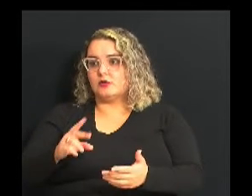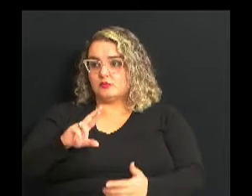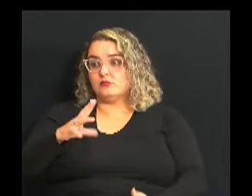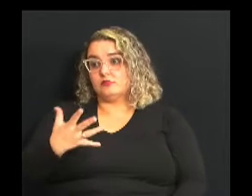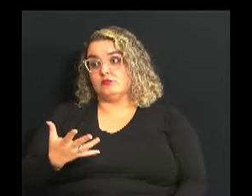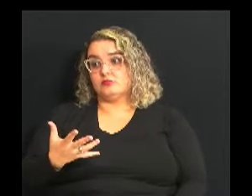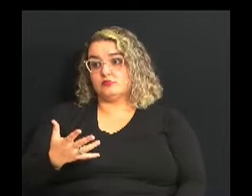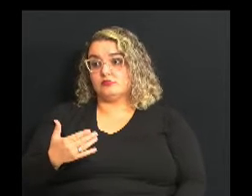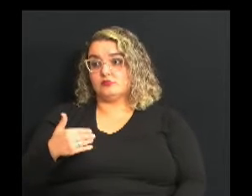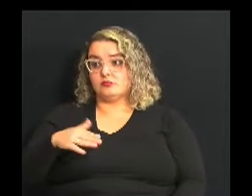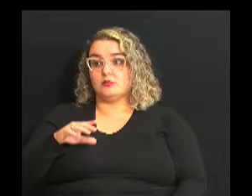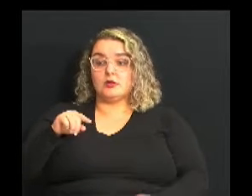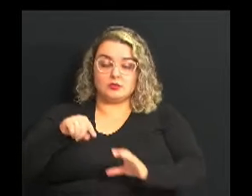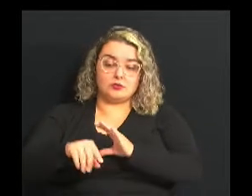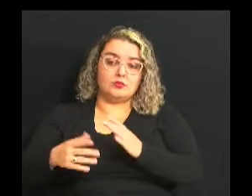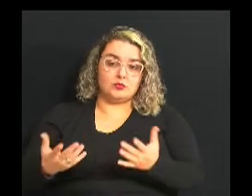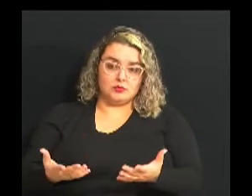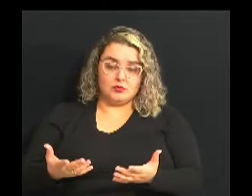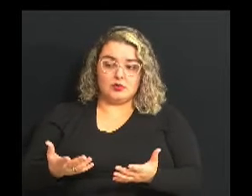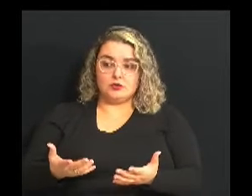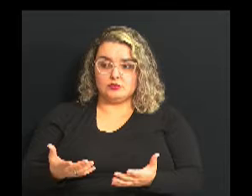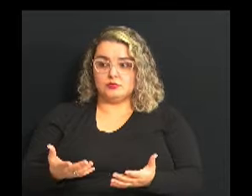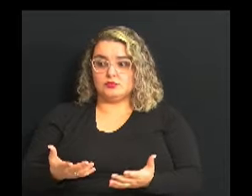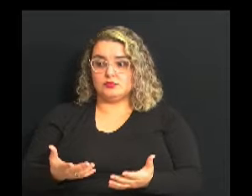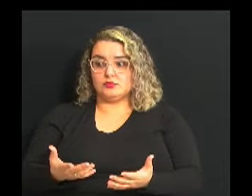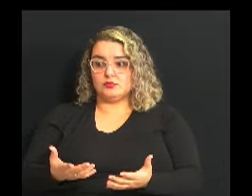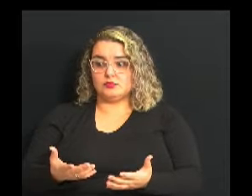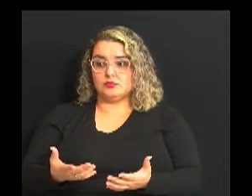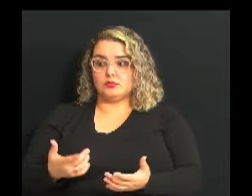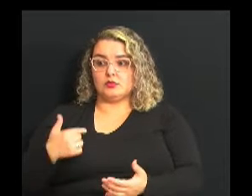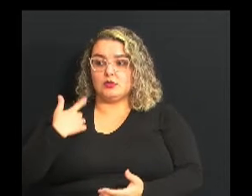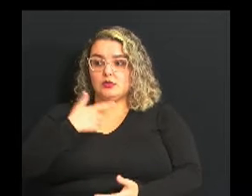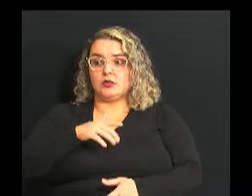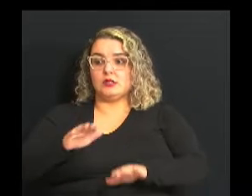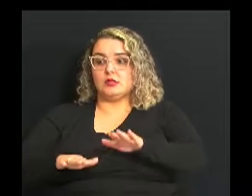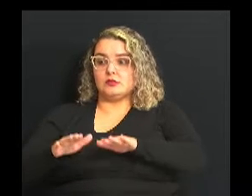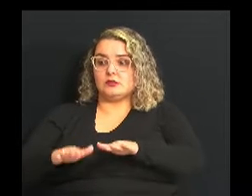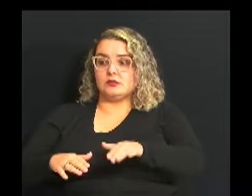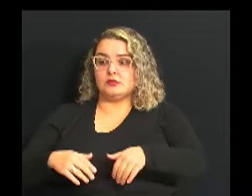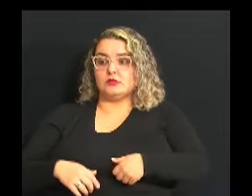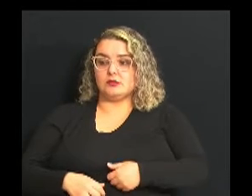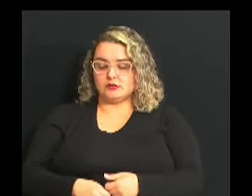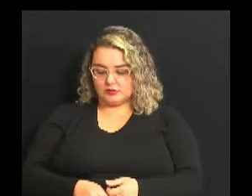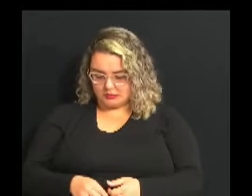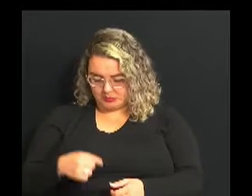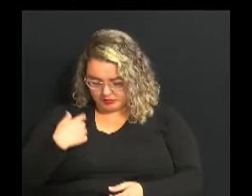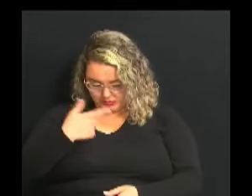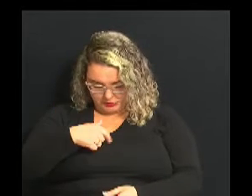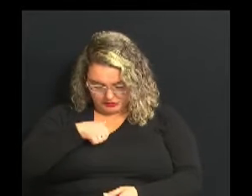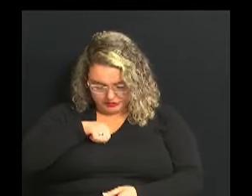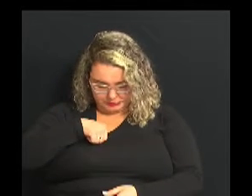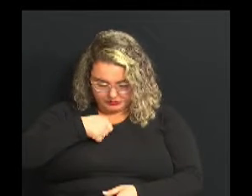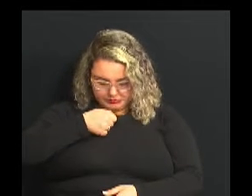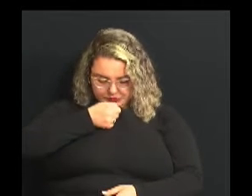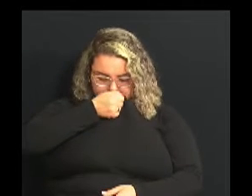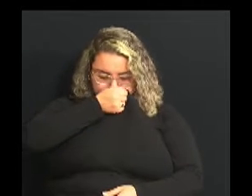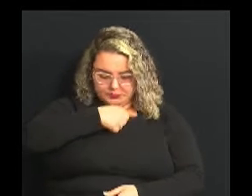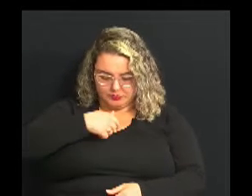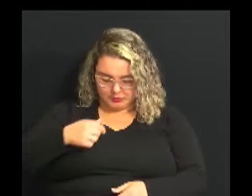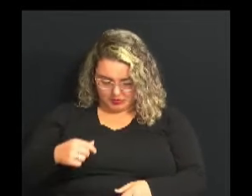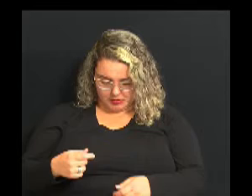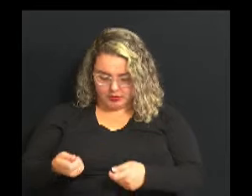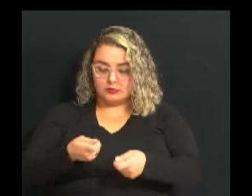e ainda assim open source, a gente acaba, além de economizar dinheiro, a gente também economiza